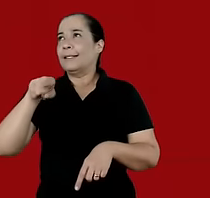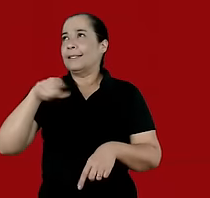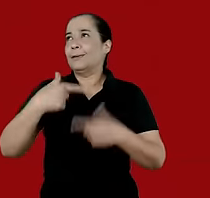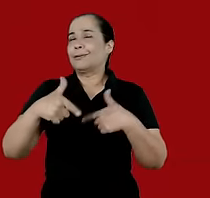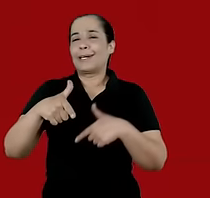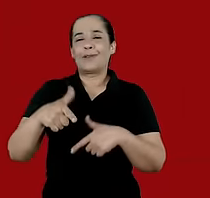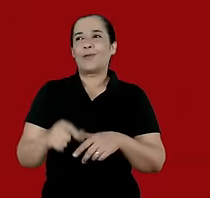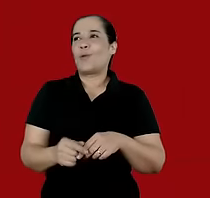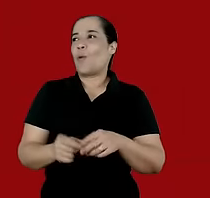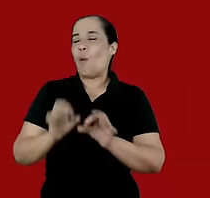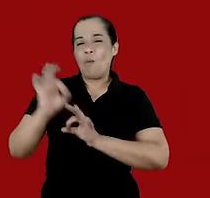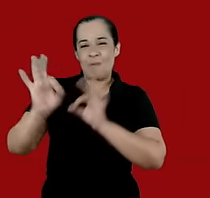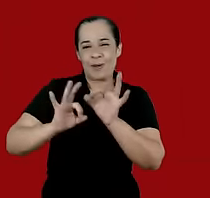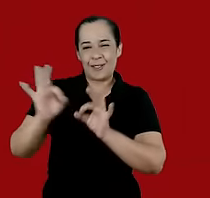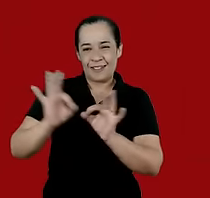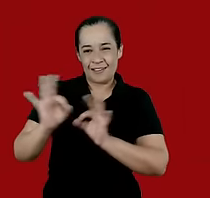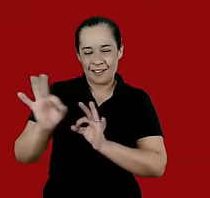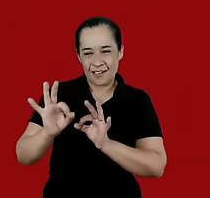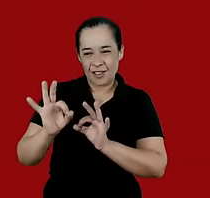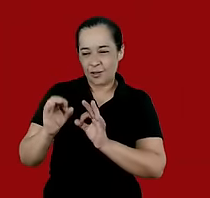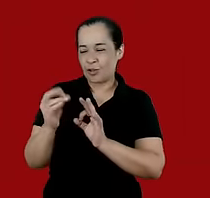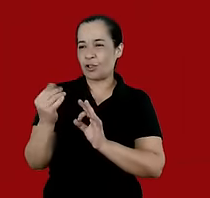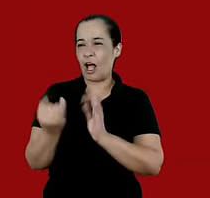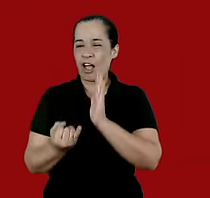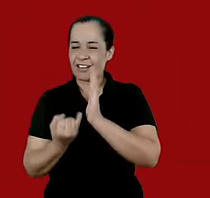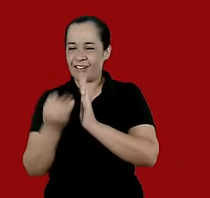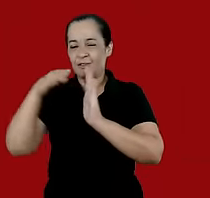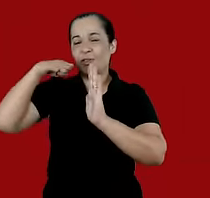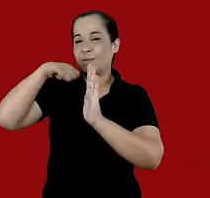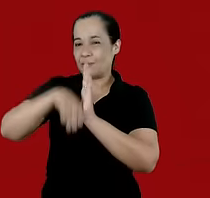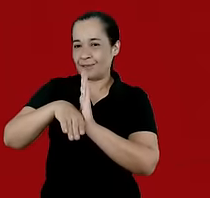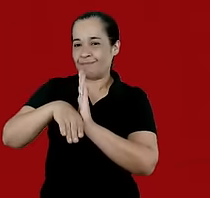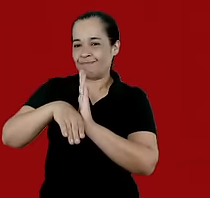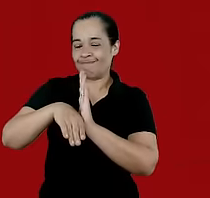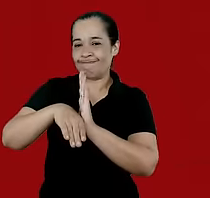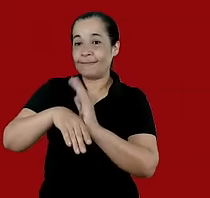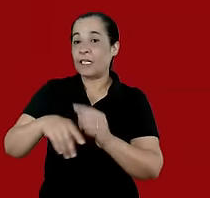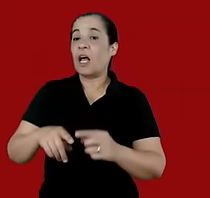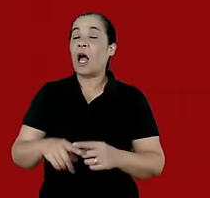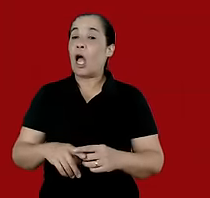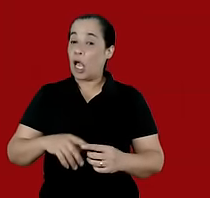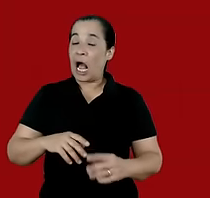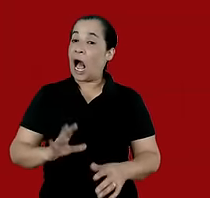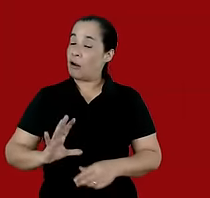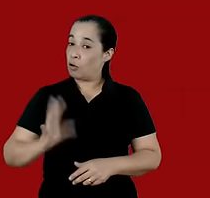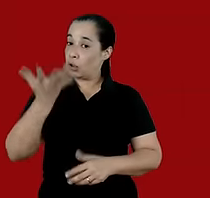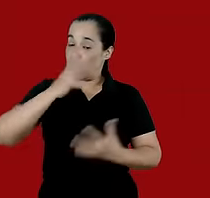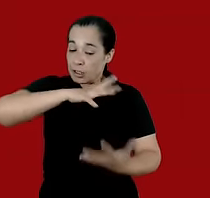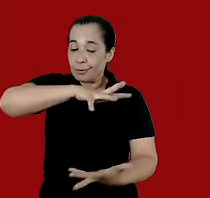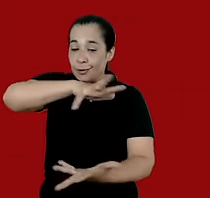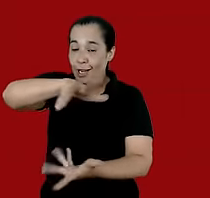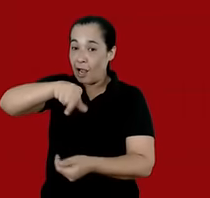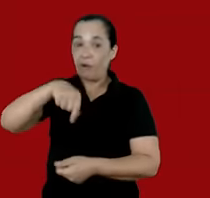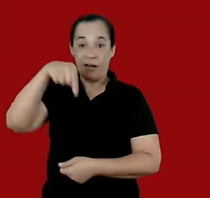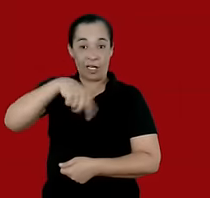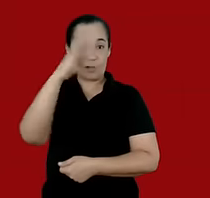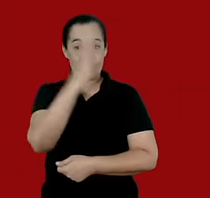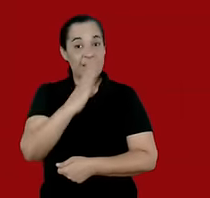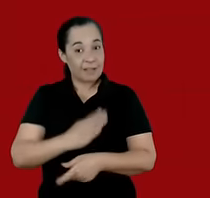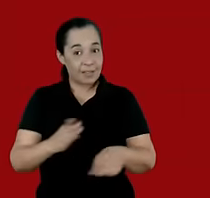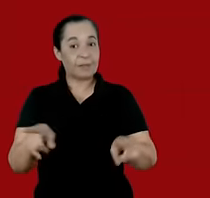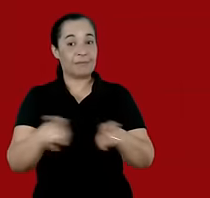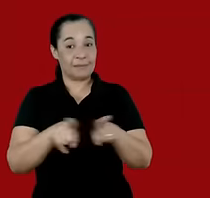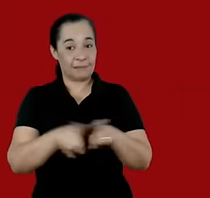porque a mão de obra tá bastante apertada é um fenômeno Global a gente também tem Tá experimentando um pouco disso no Brasil mas então essa primeira tese de que a